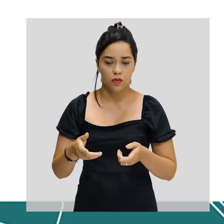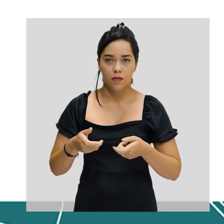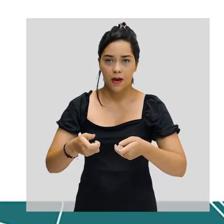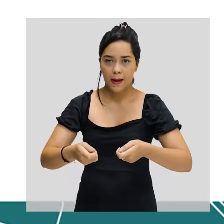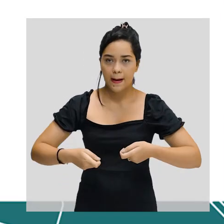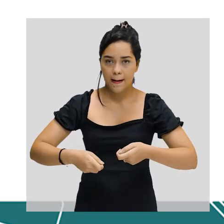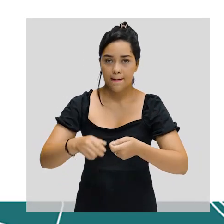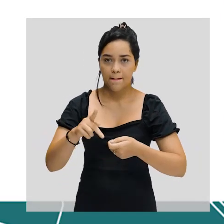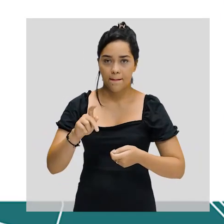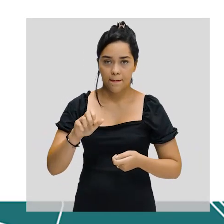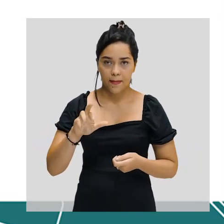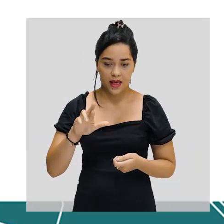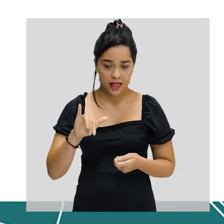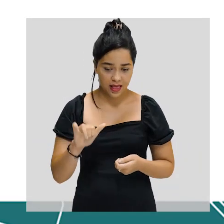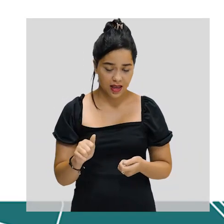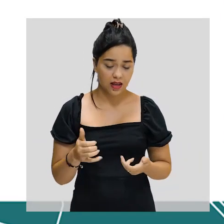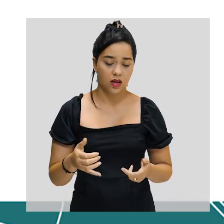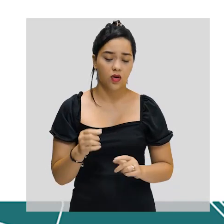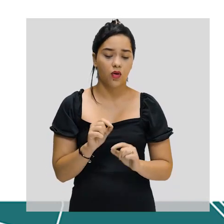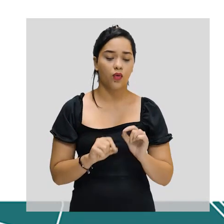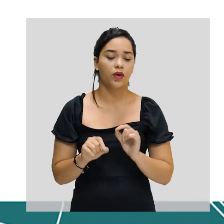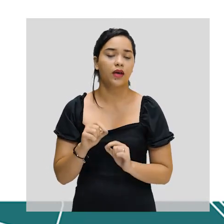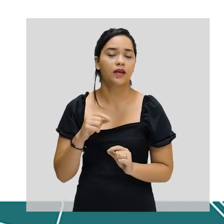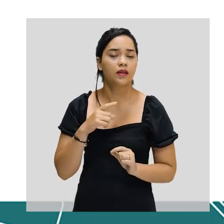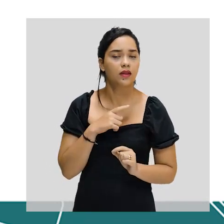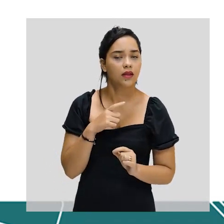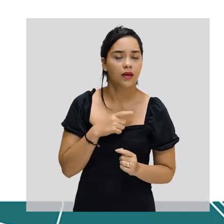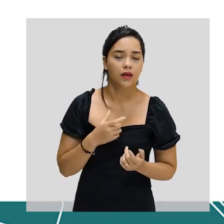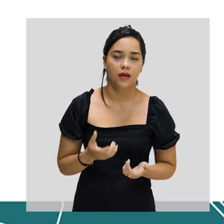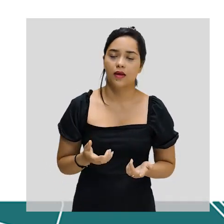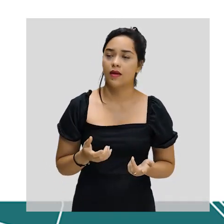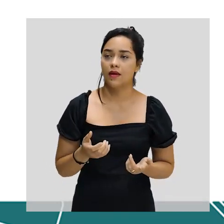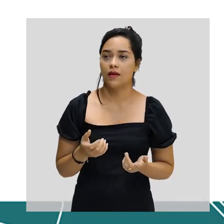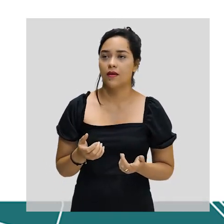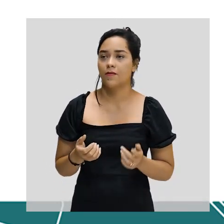é justamente essa. Então, entra-se o